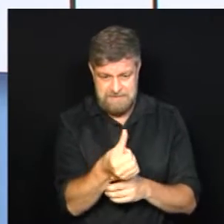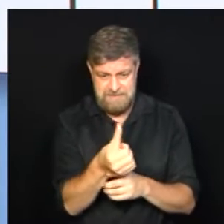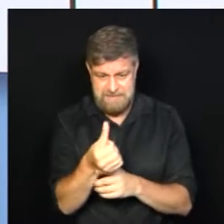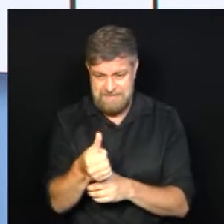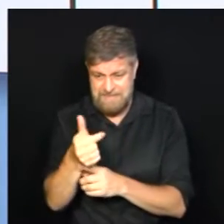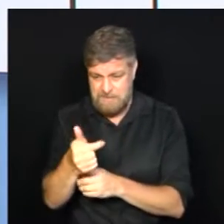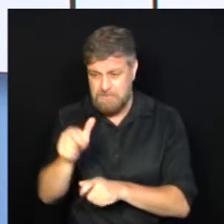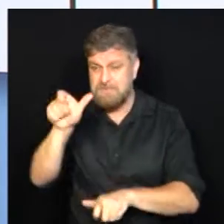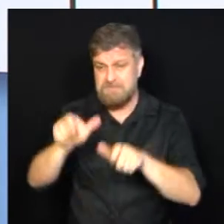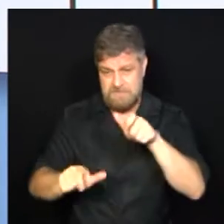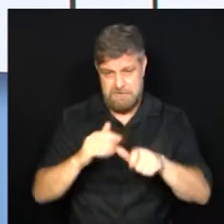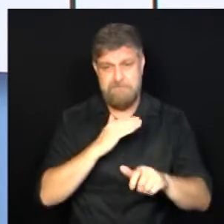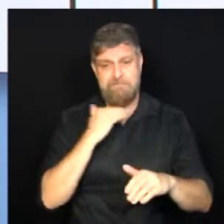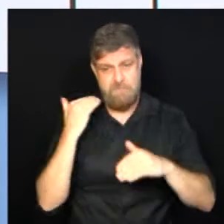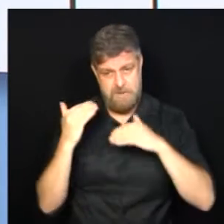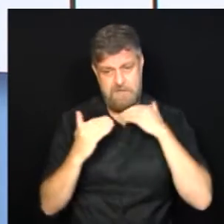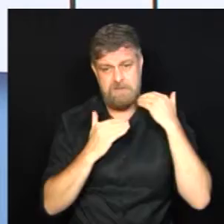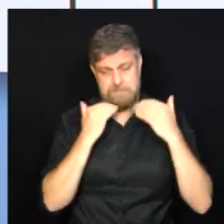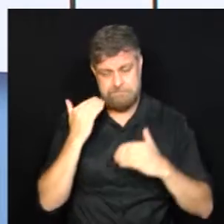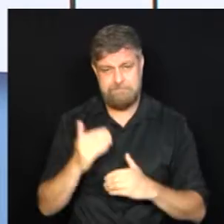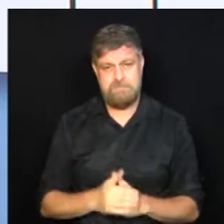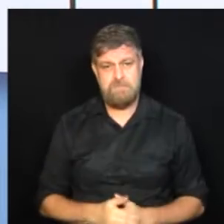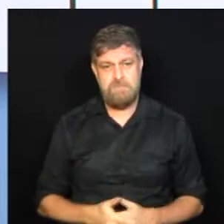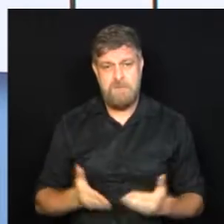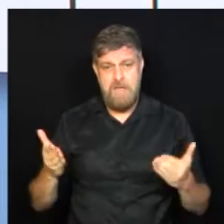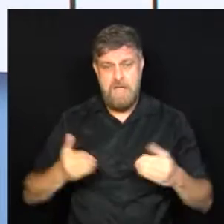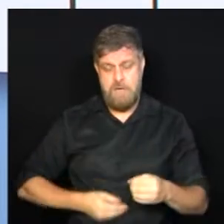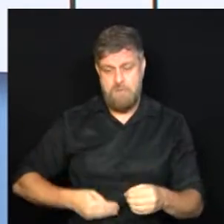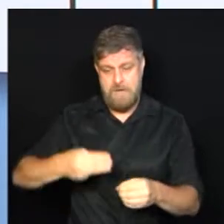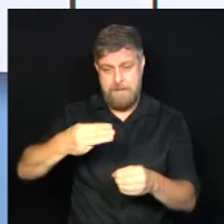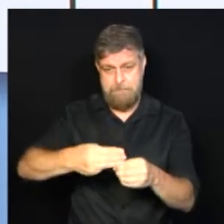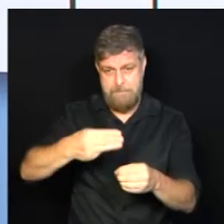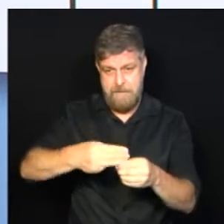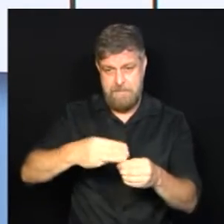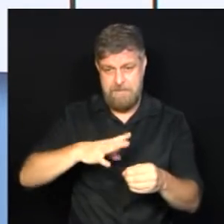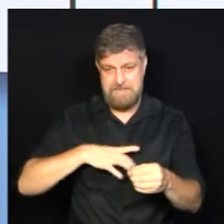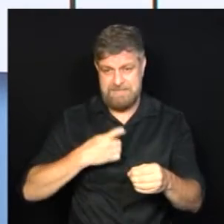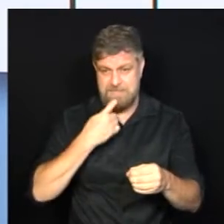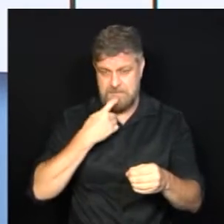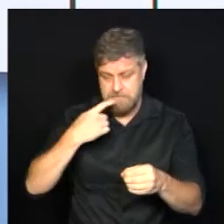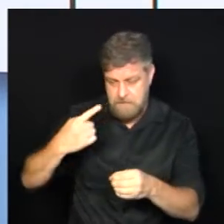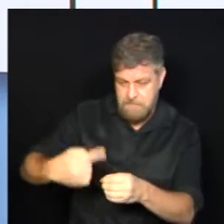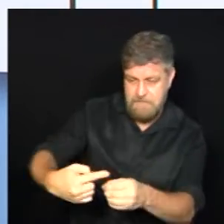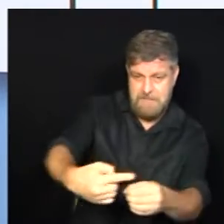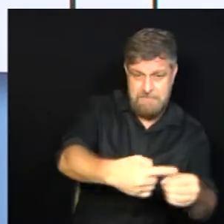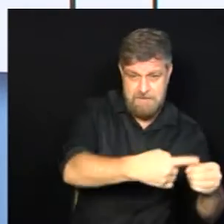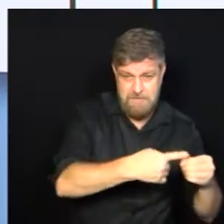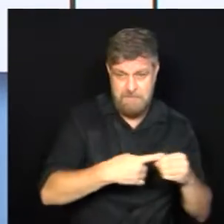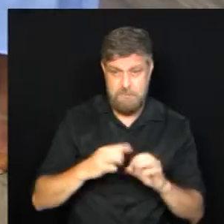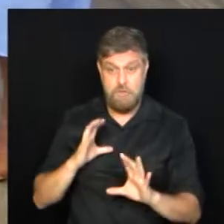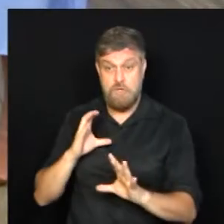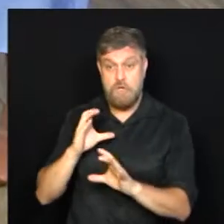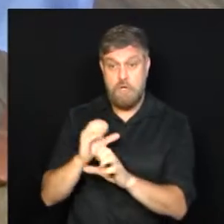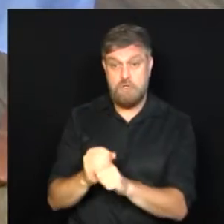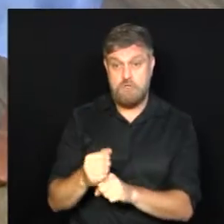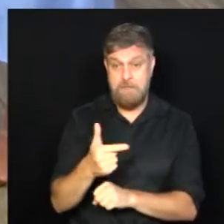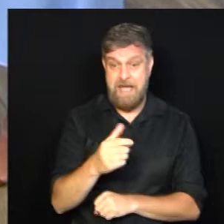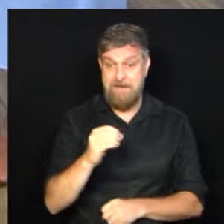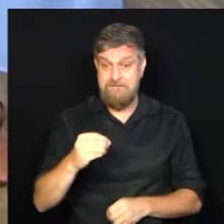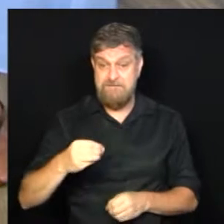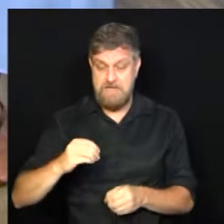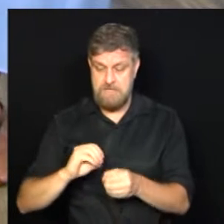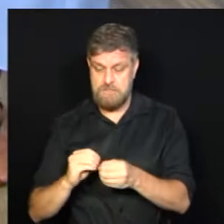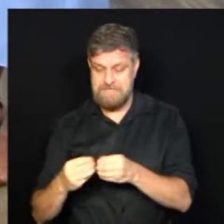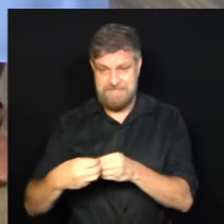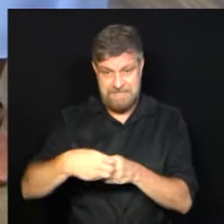48.662 óbitos. Agora nós vamos falar, então, da região metropolitana de Campinas, que compreende 20 cidades. Vamos lá?